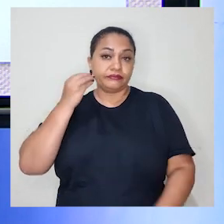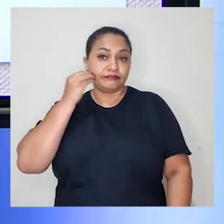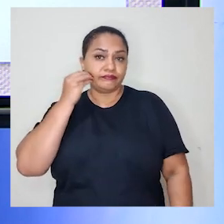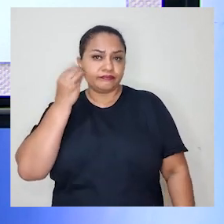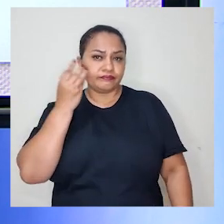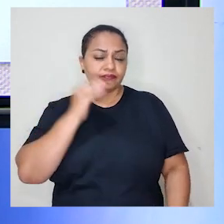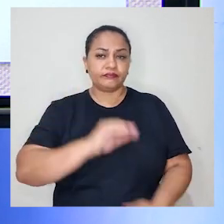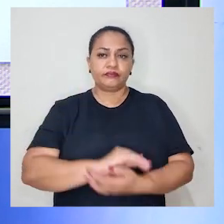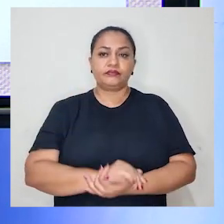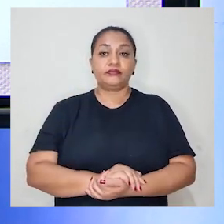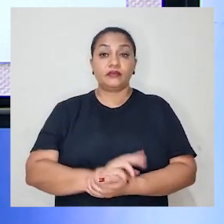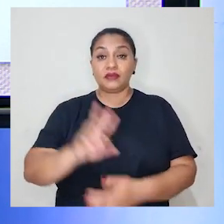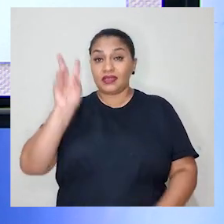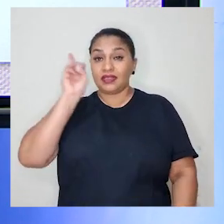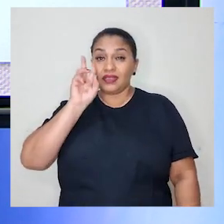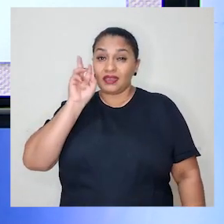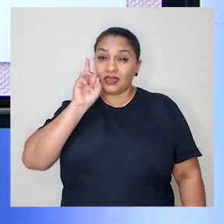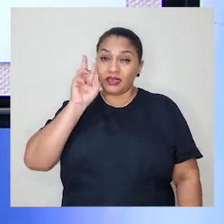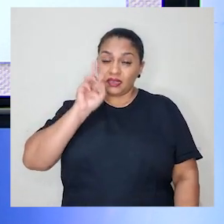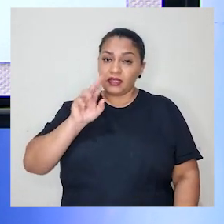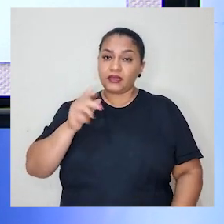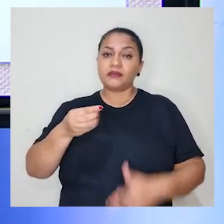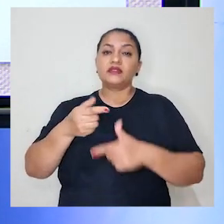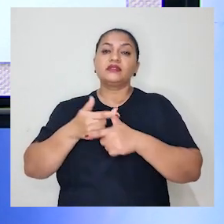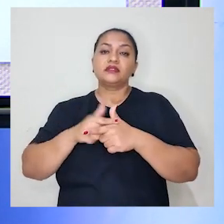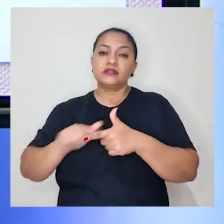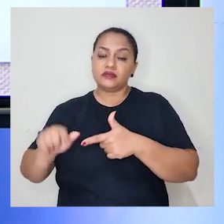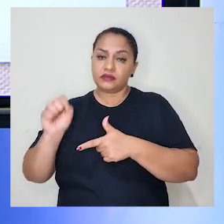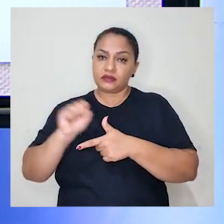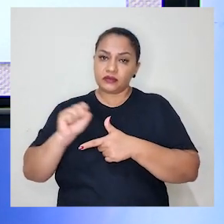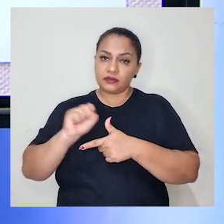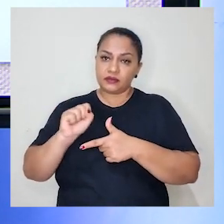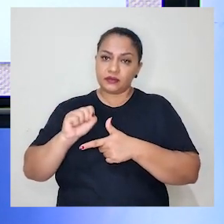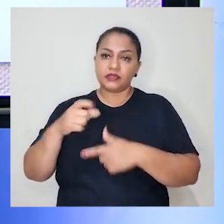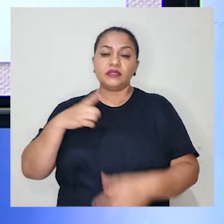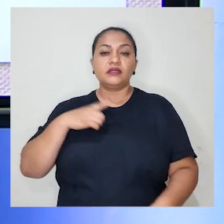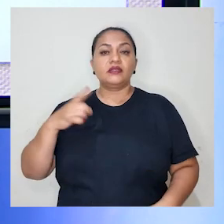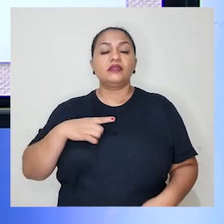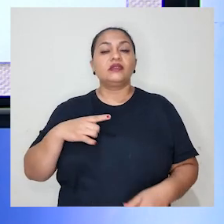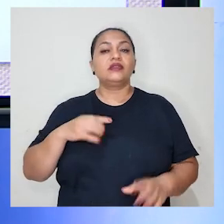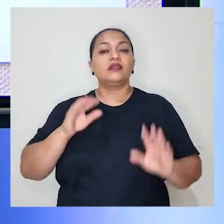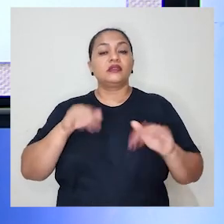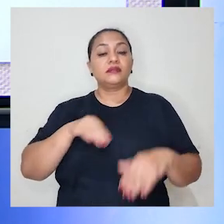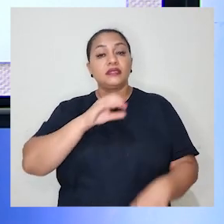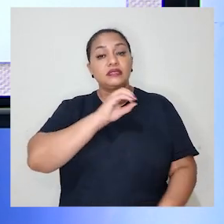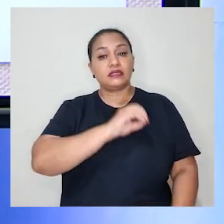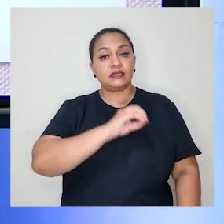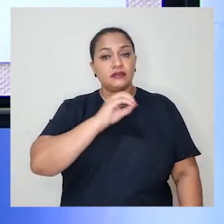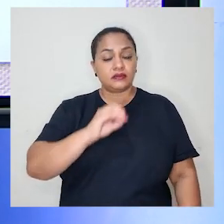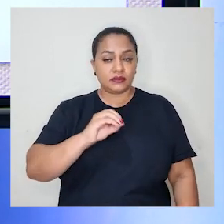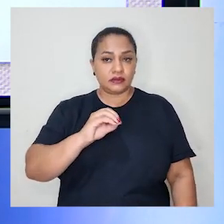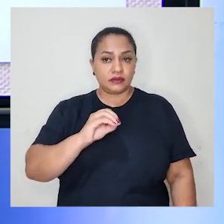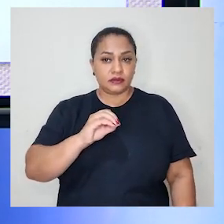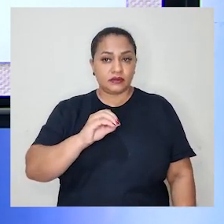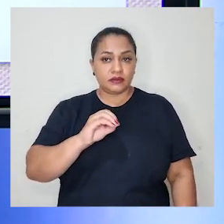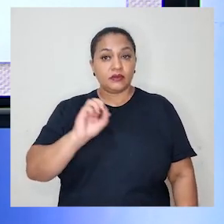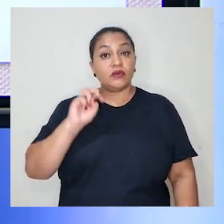testar. Lembra que para ser divisível por 8, tem que terminar em 0, 0,